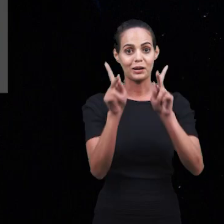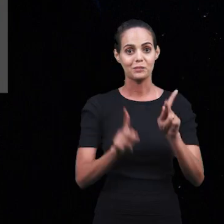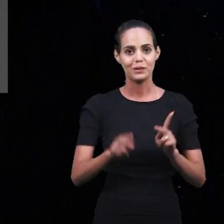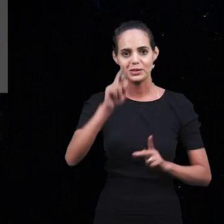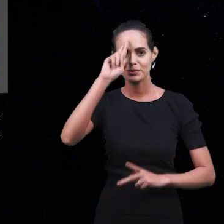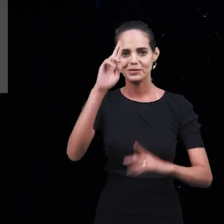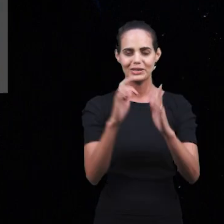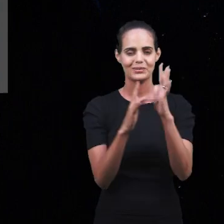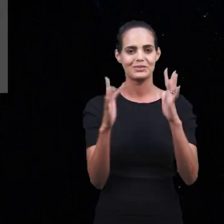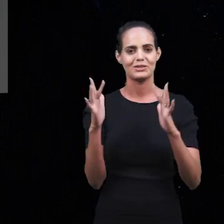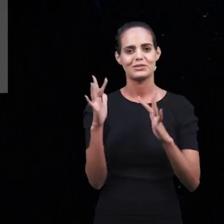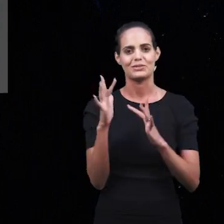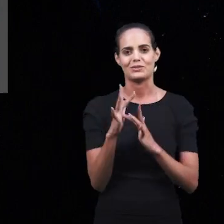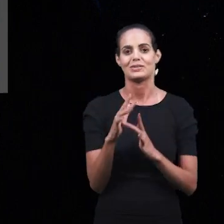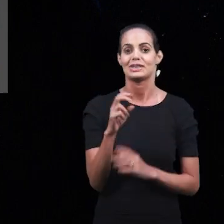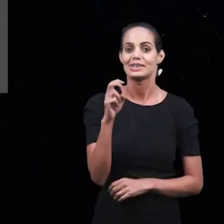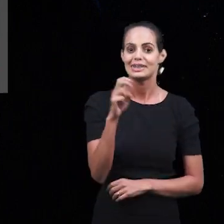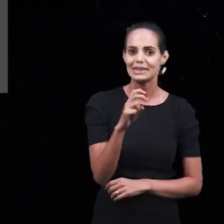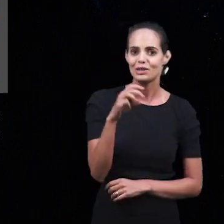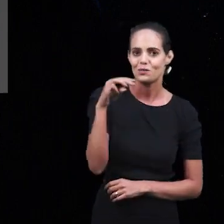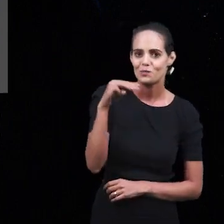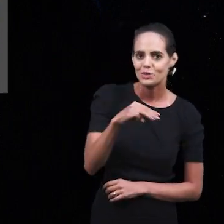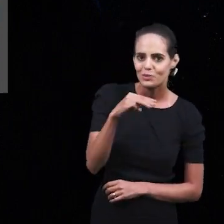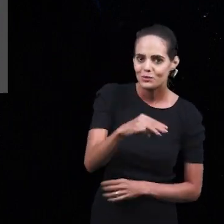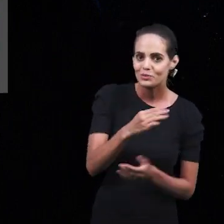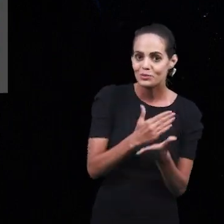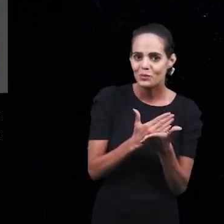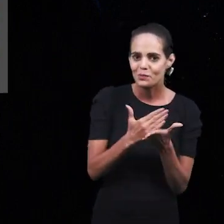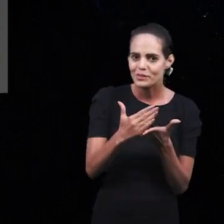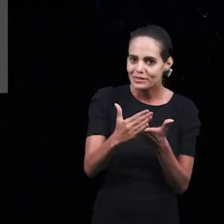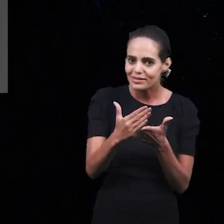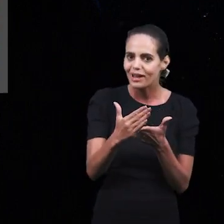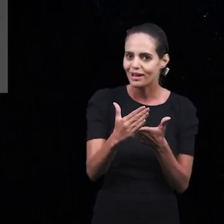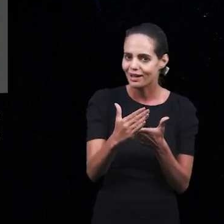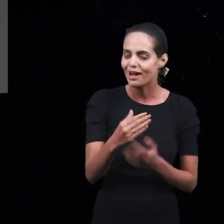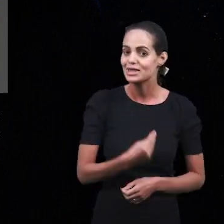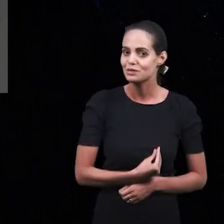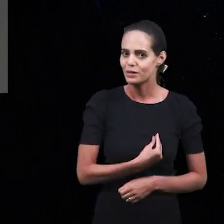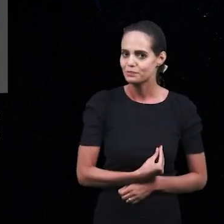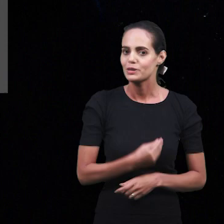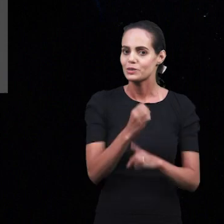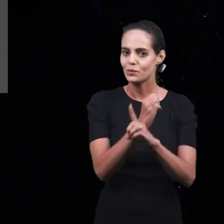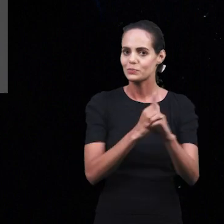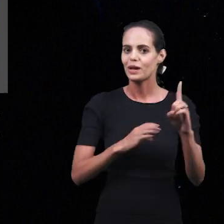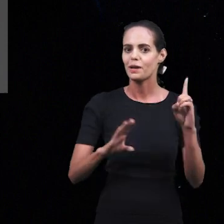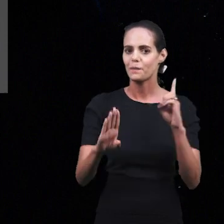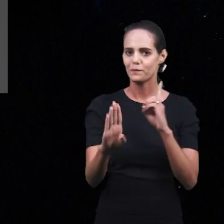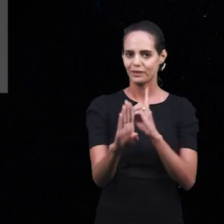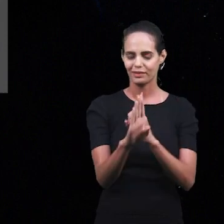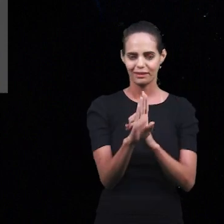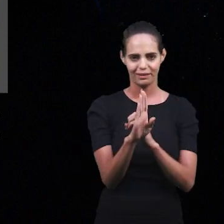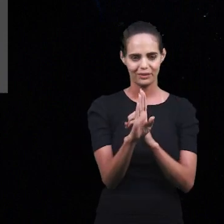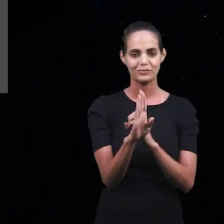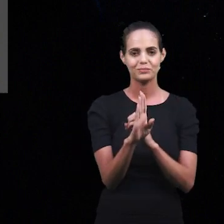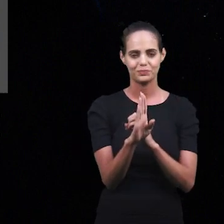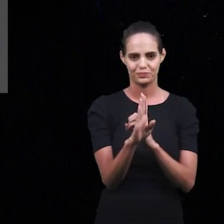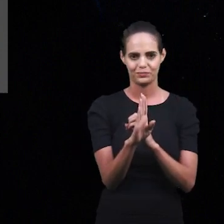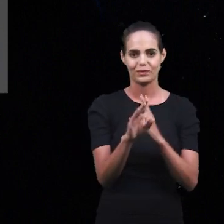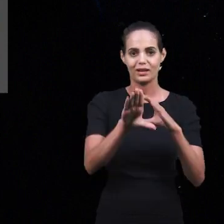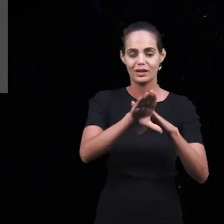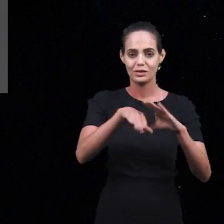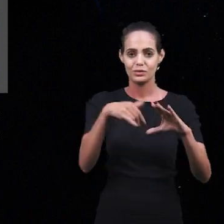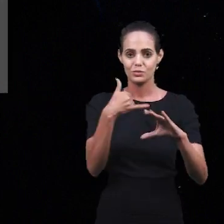A paz do Senhor Jesus. Dentro de 5 minutos, daremos início às participações da Escola Bíblica